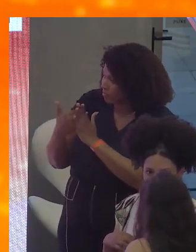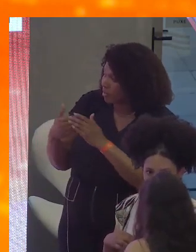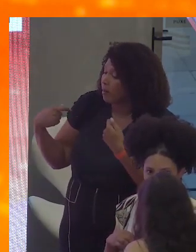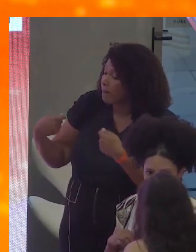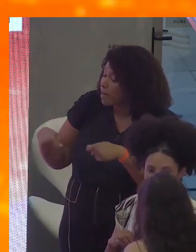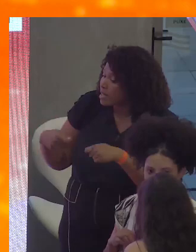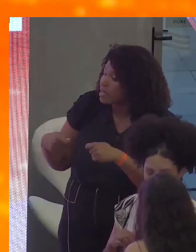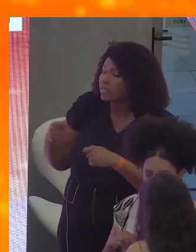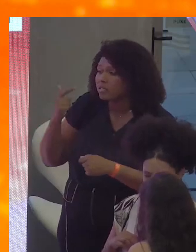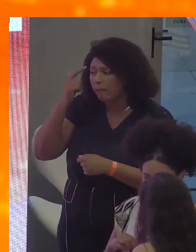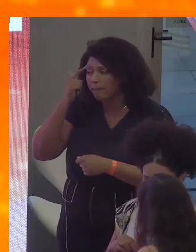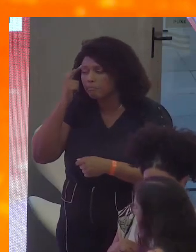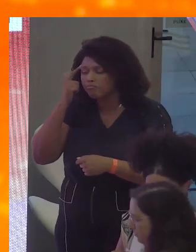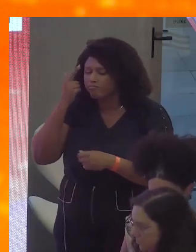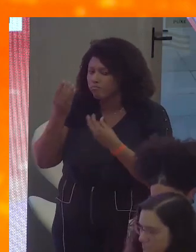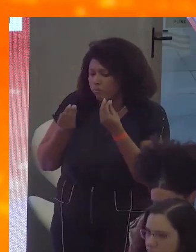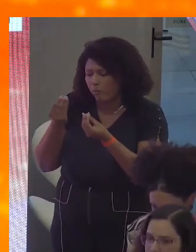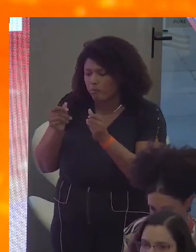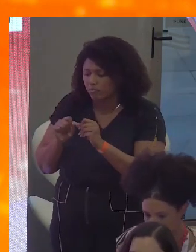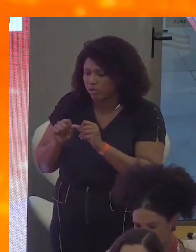ser repensadas.